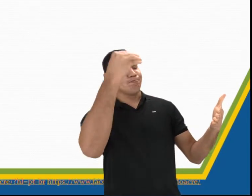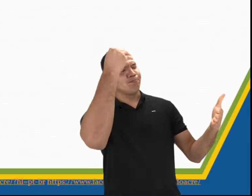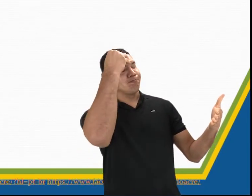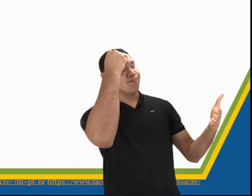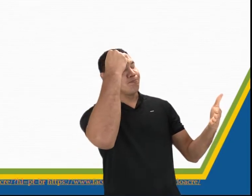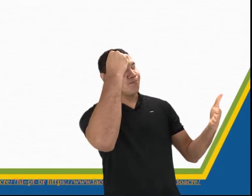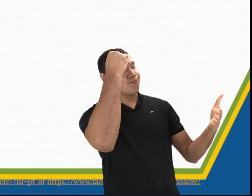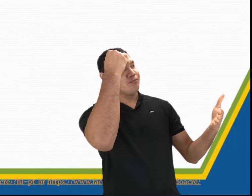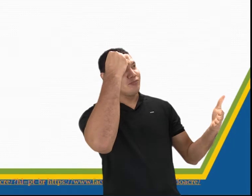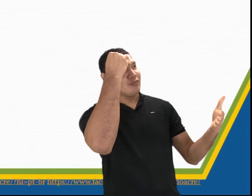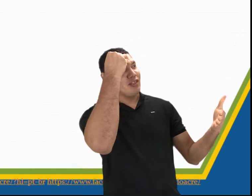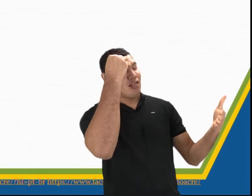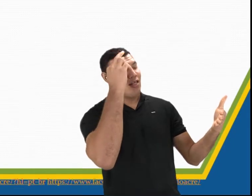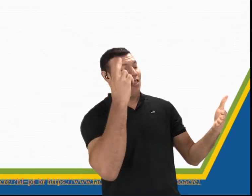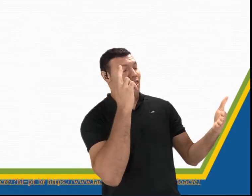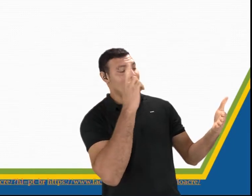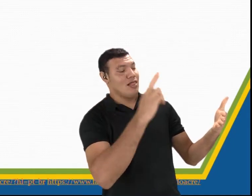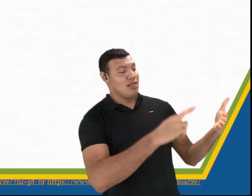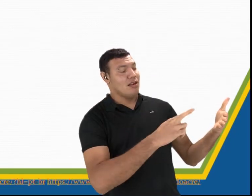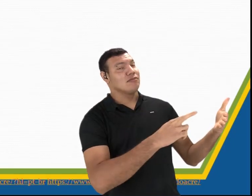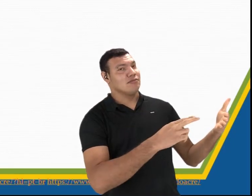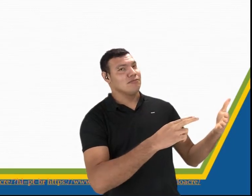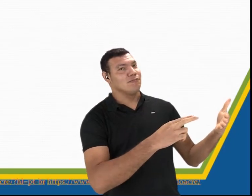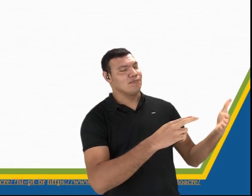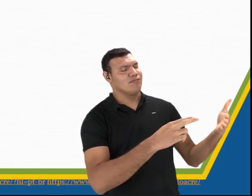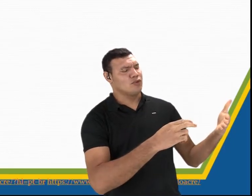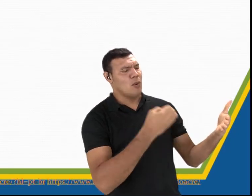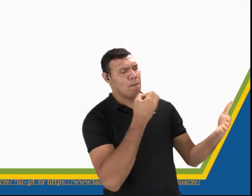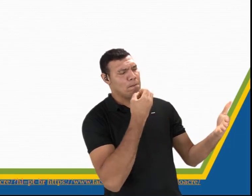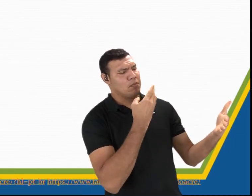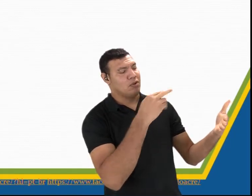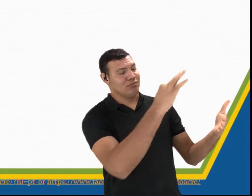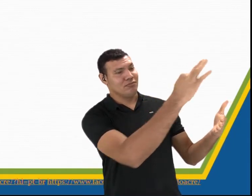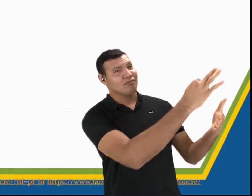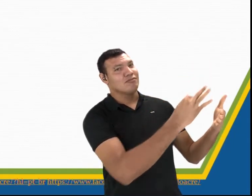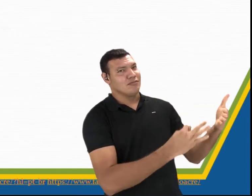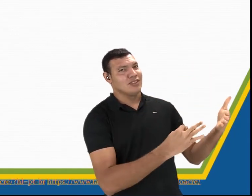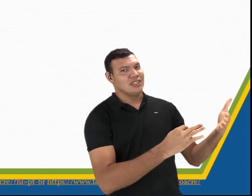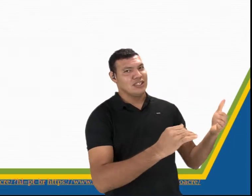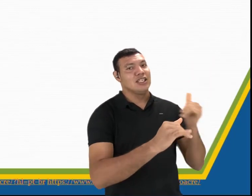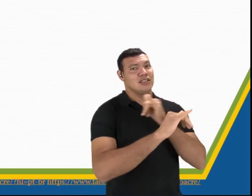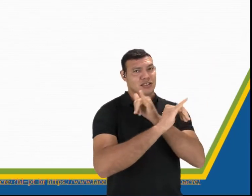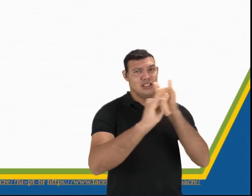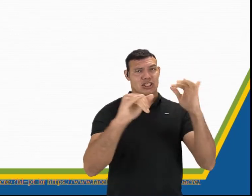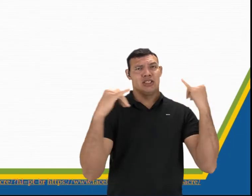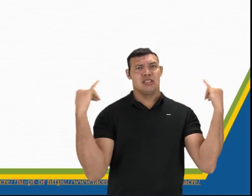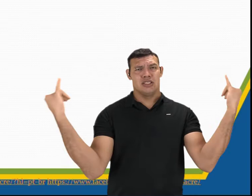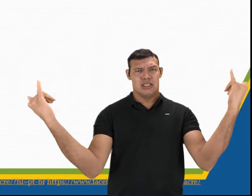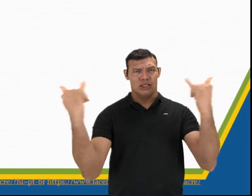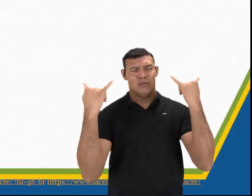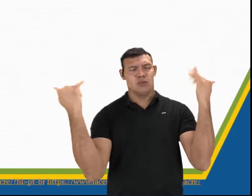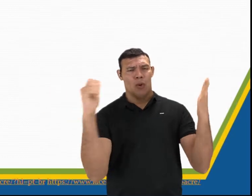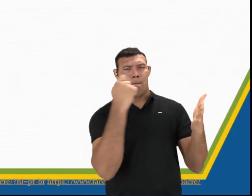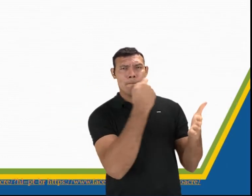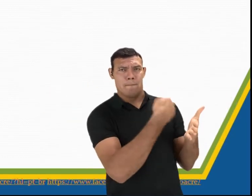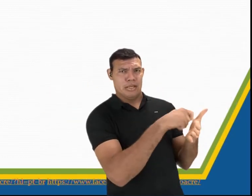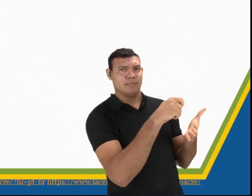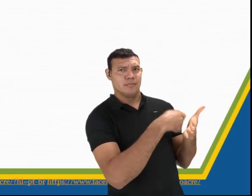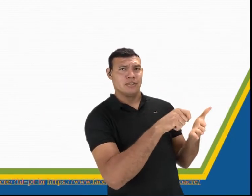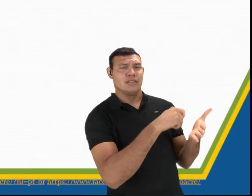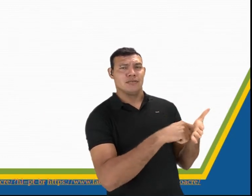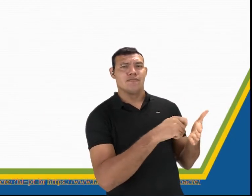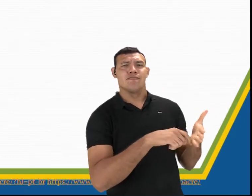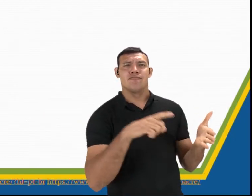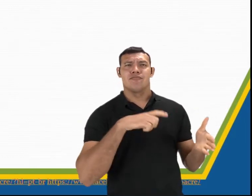gente vai respondendo à medida que um bom texto noticiado informativo, notícia, ele é escrito. Então,